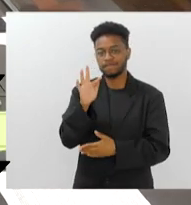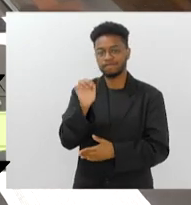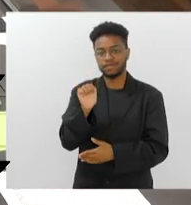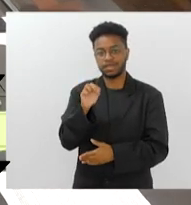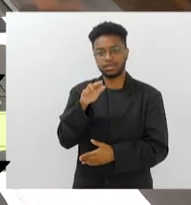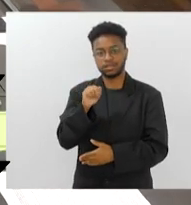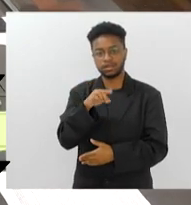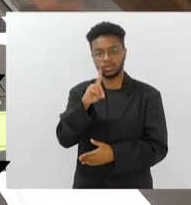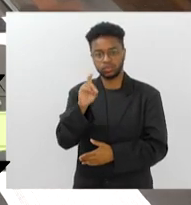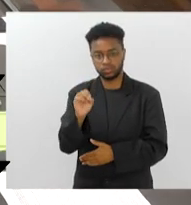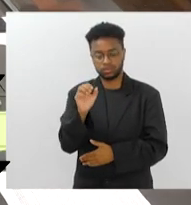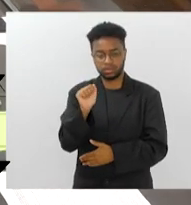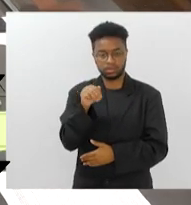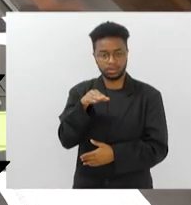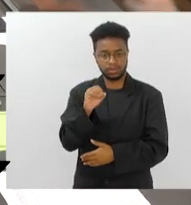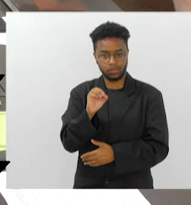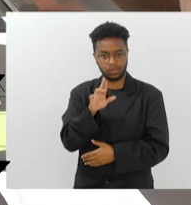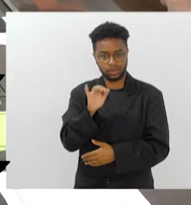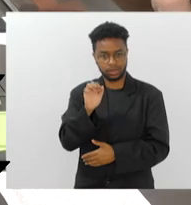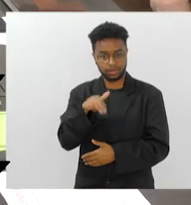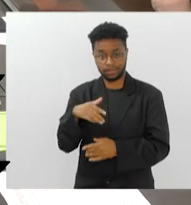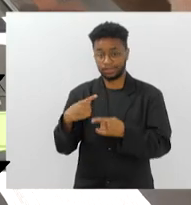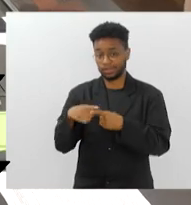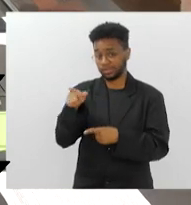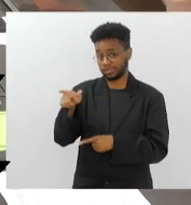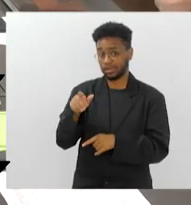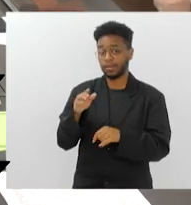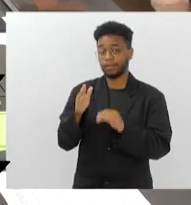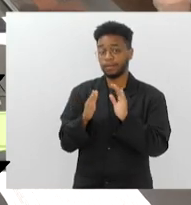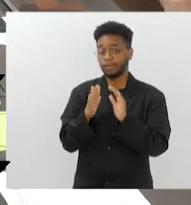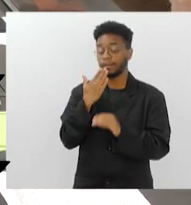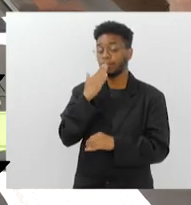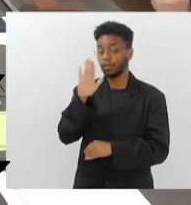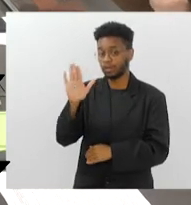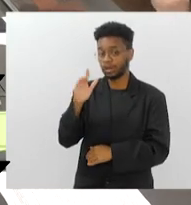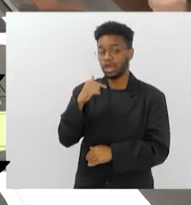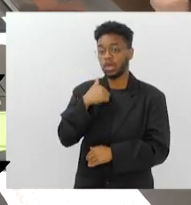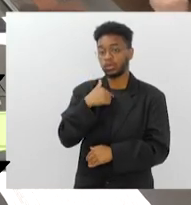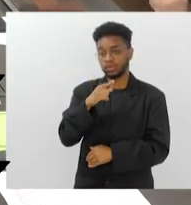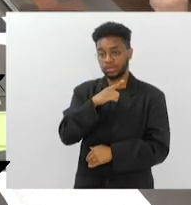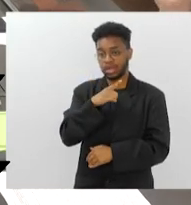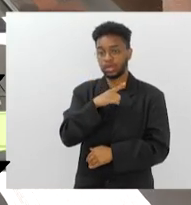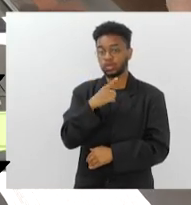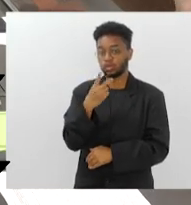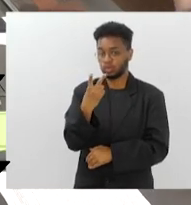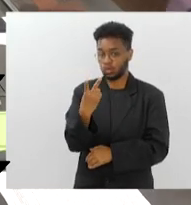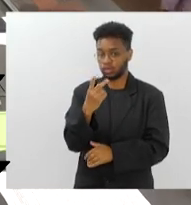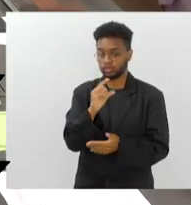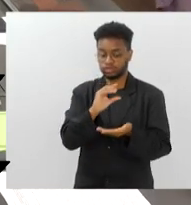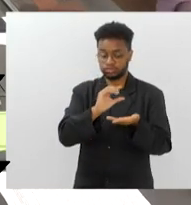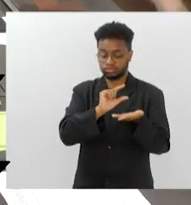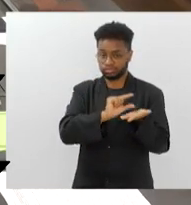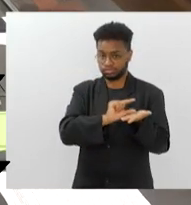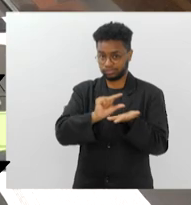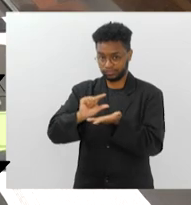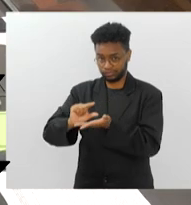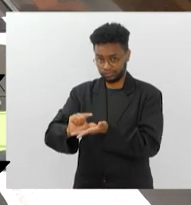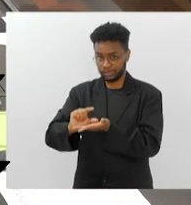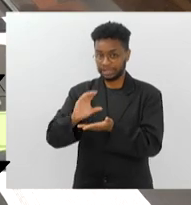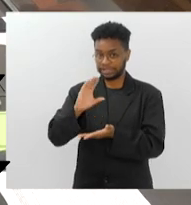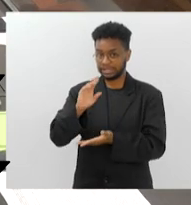tá aqui que prometeu eu trouxe inclusive dois frasquinhos de canabidiol para